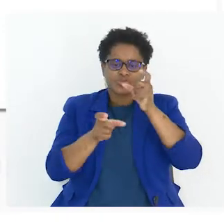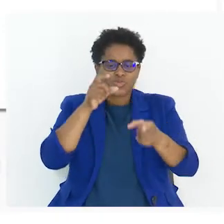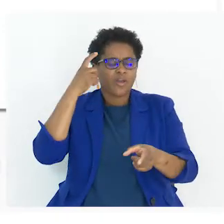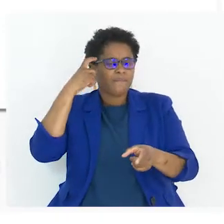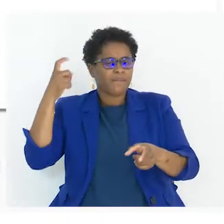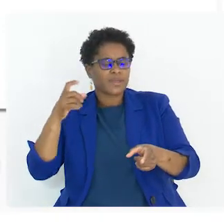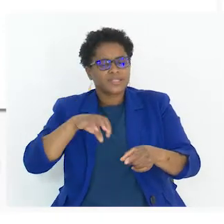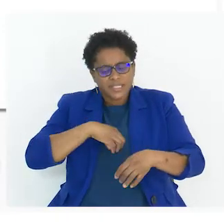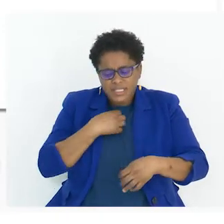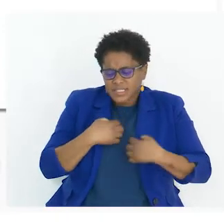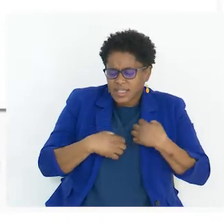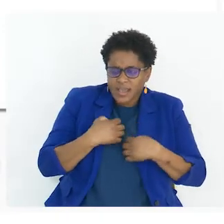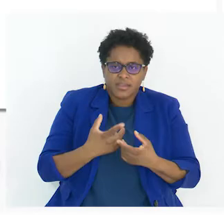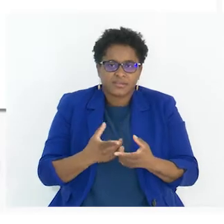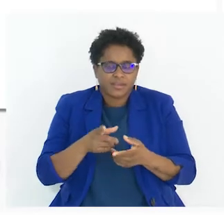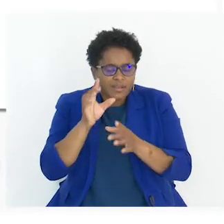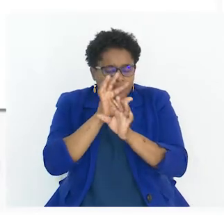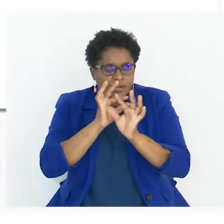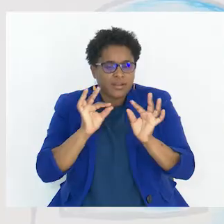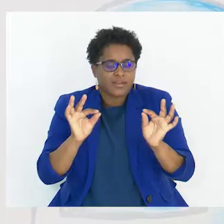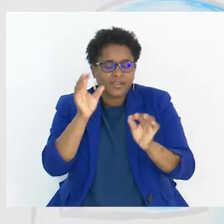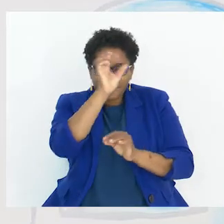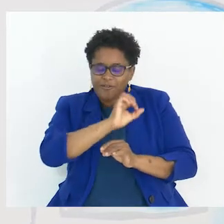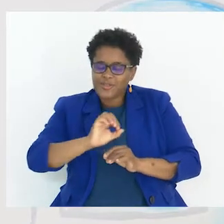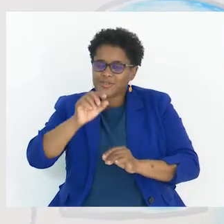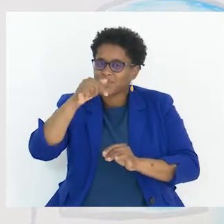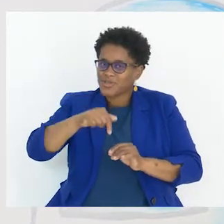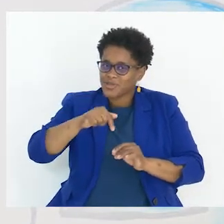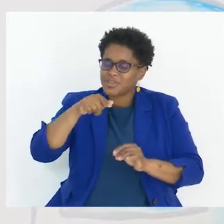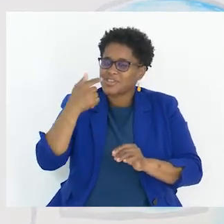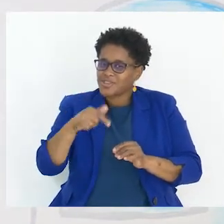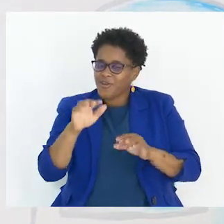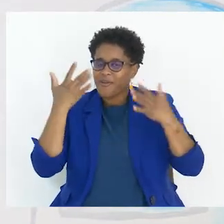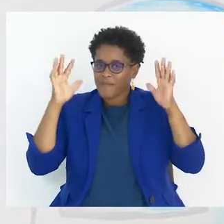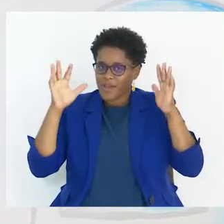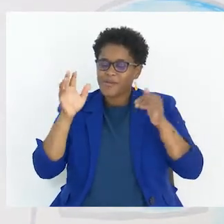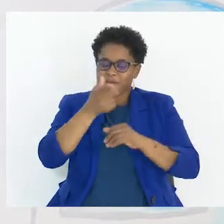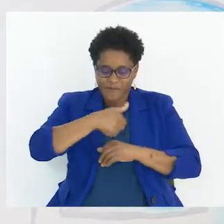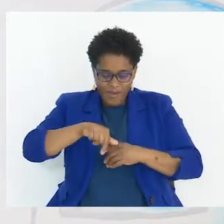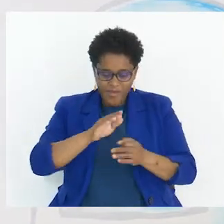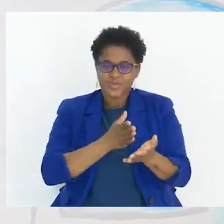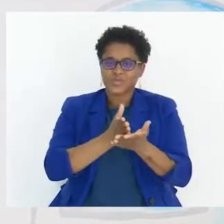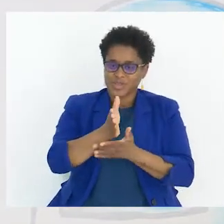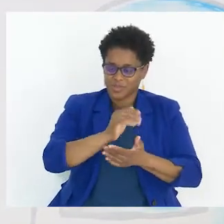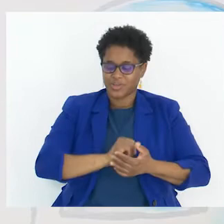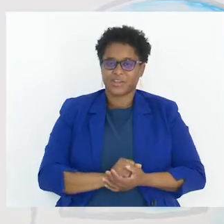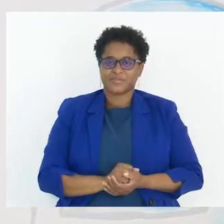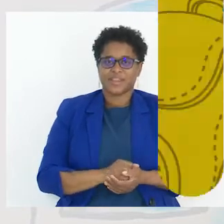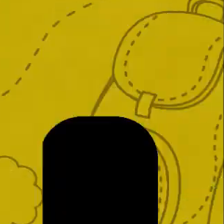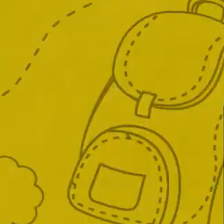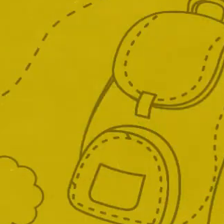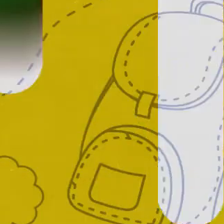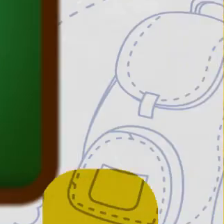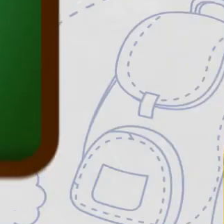as personagens pensam e sentem. Excelente! Vocês hoje estão de parabéns. Vamos continuar.